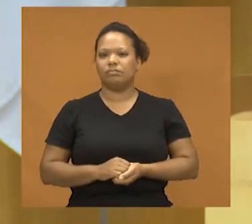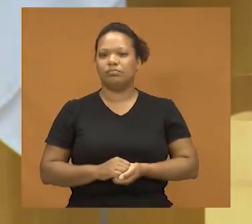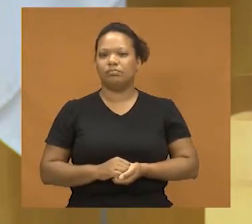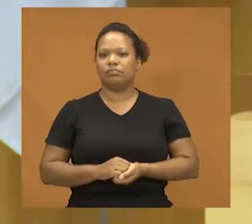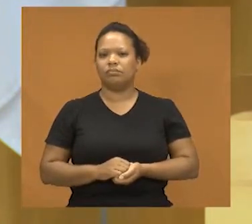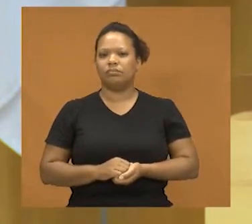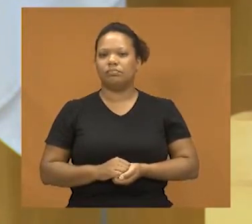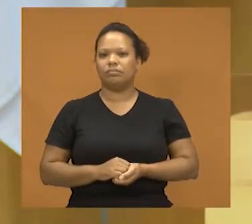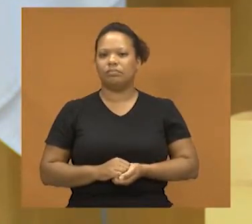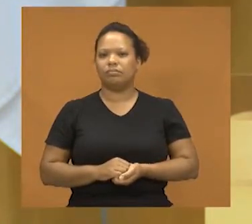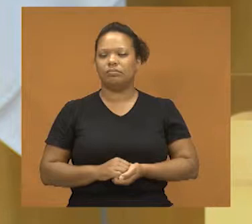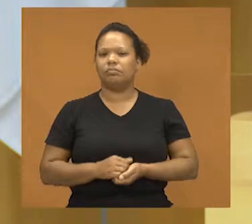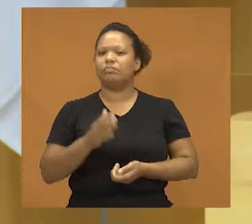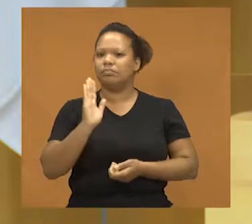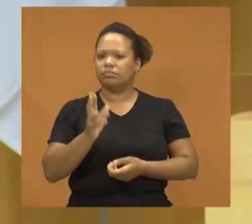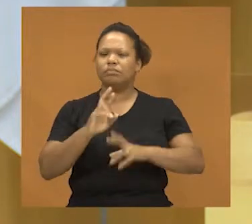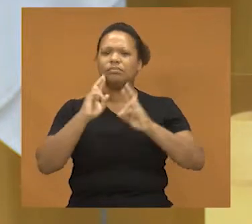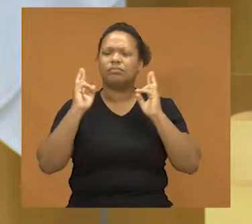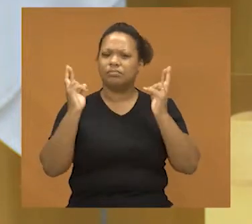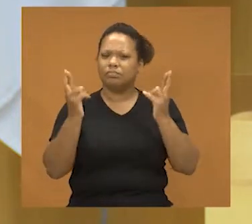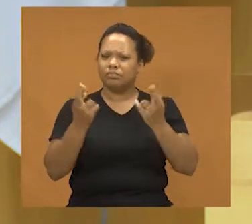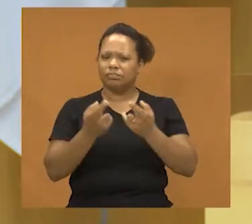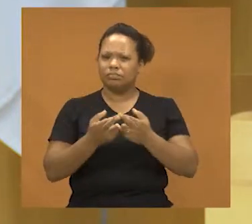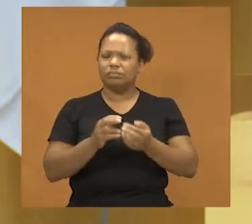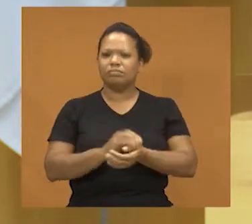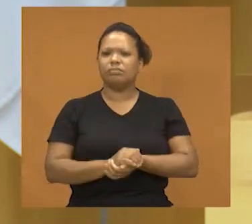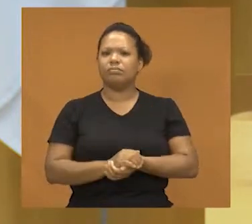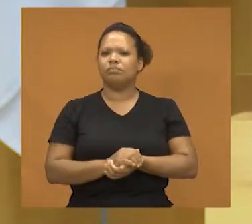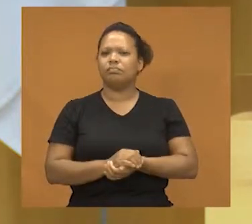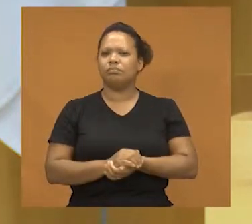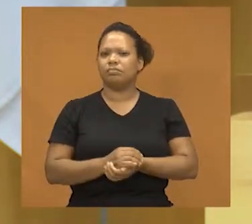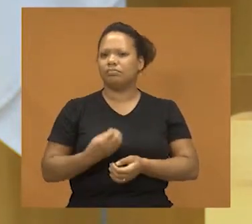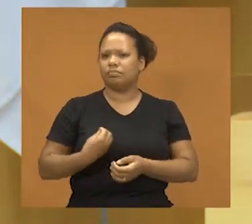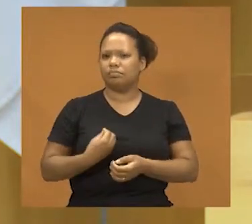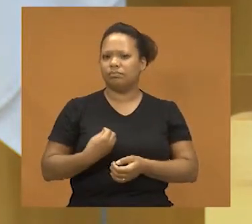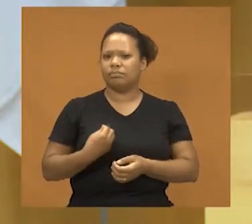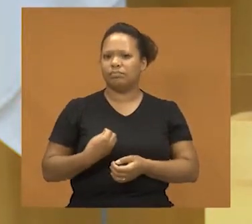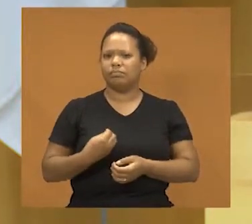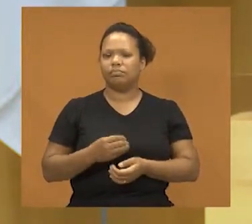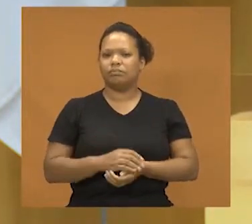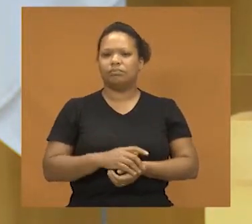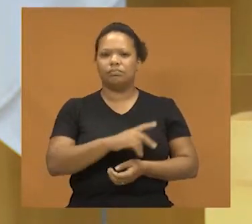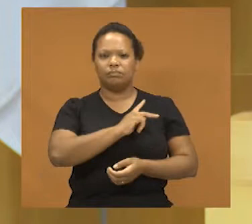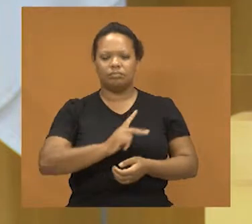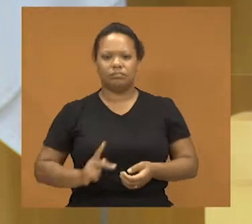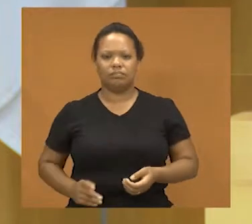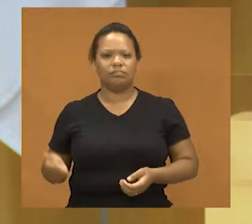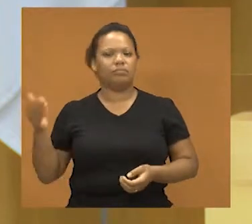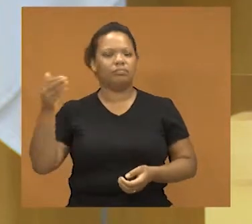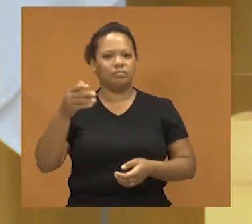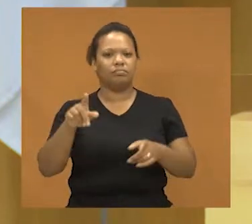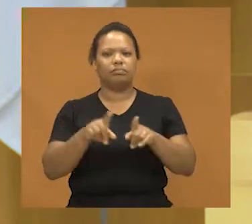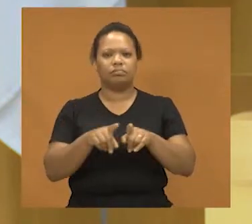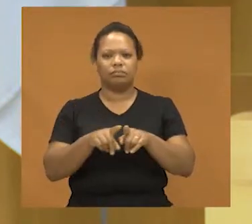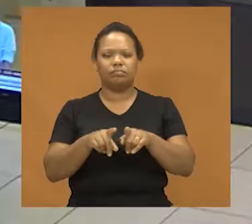foram feitas várias reuniões, inclusive com a presença de nossos representantes vereadores,